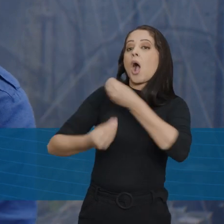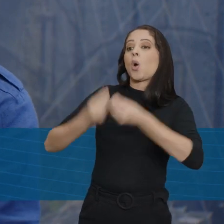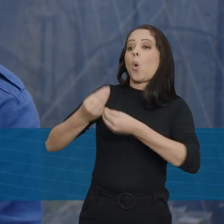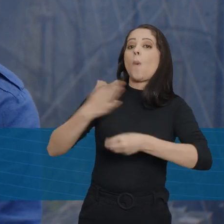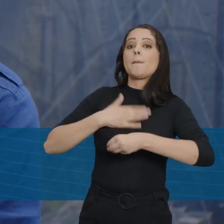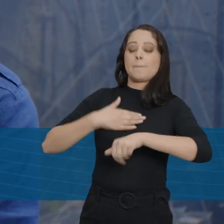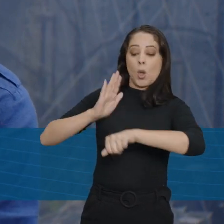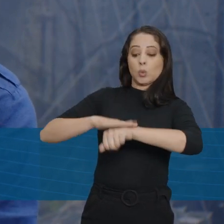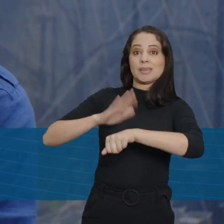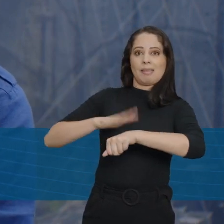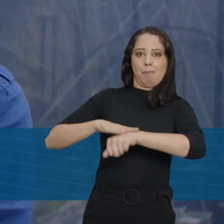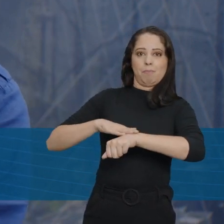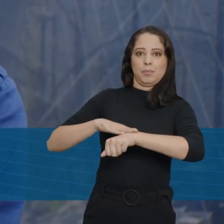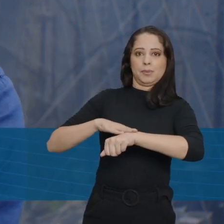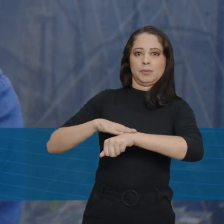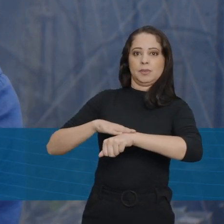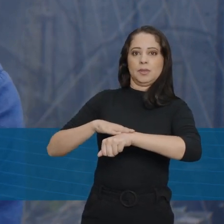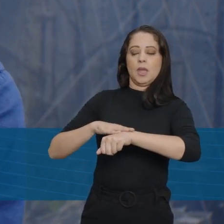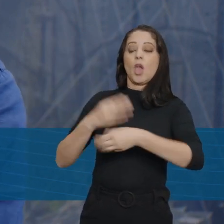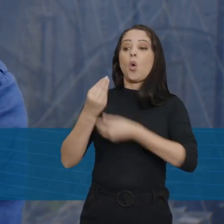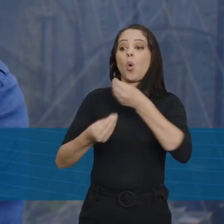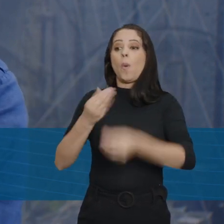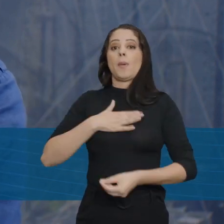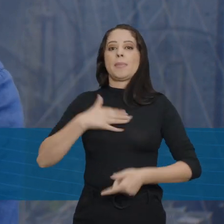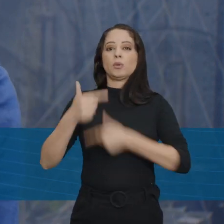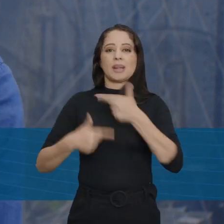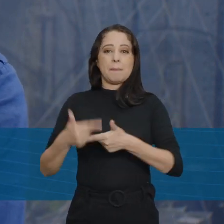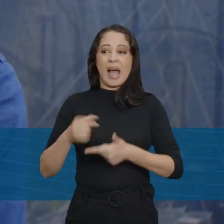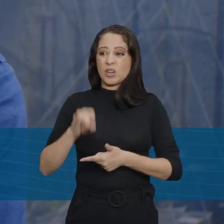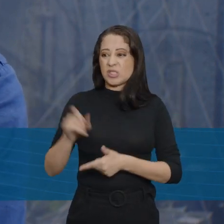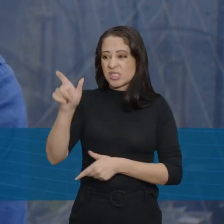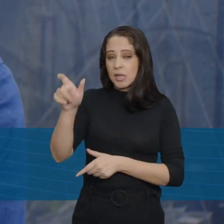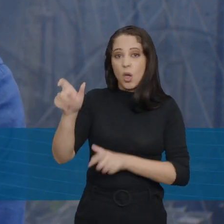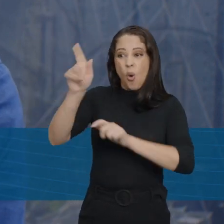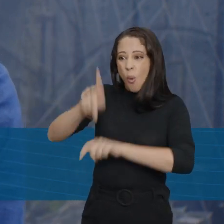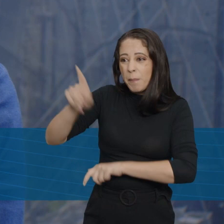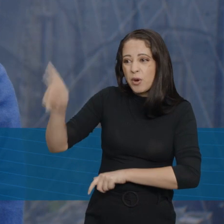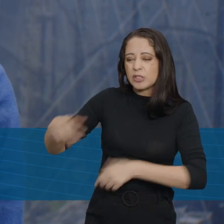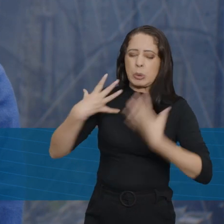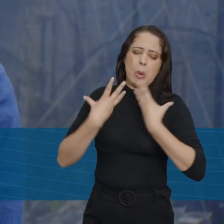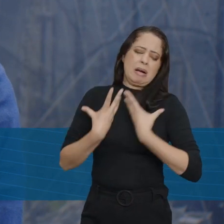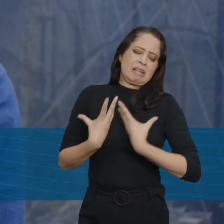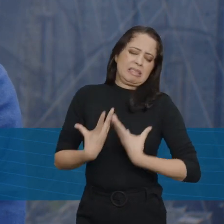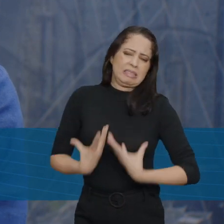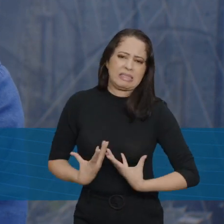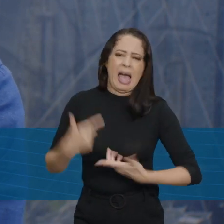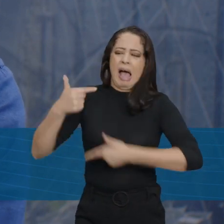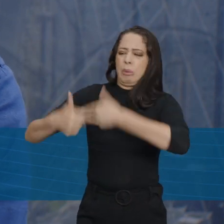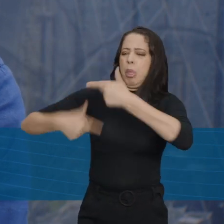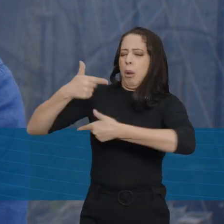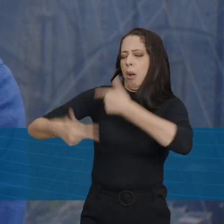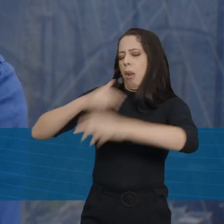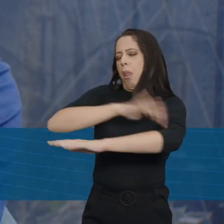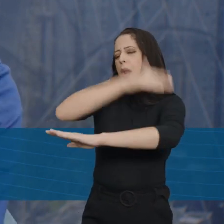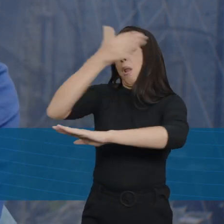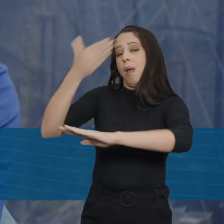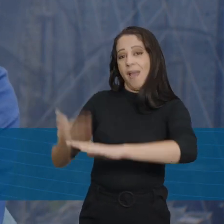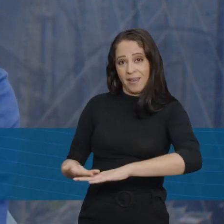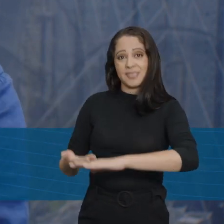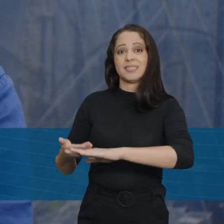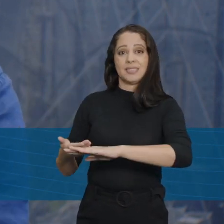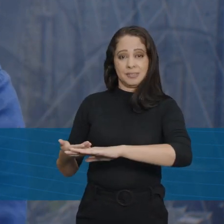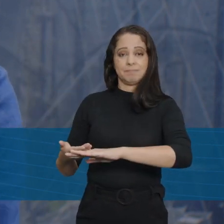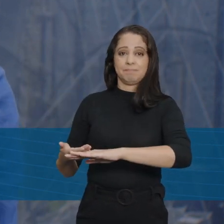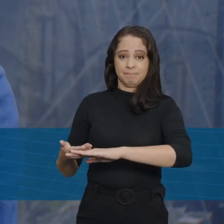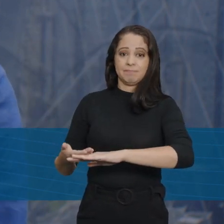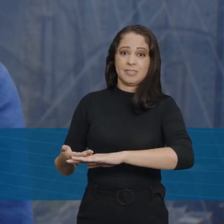carga. Porque acho que quando a gente está muito atarefado, isso vai impactar nas famílias também. Famílias que trabalham muito, que têm pouco